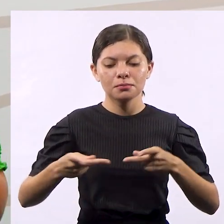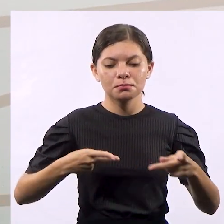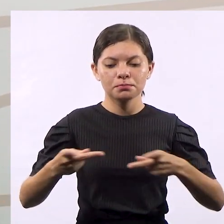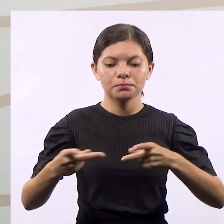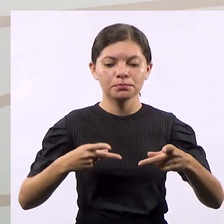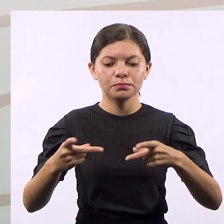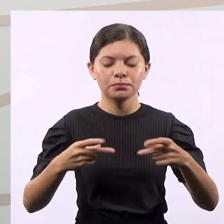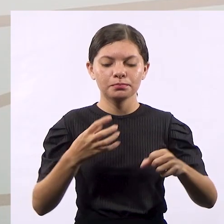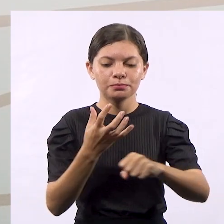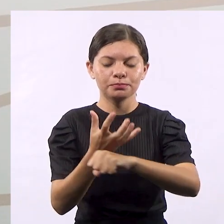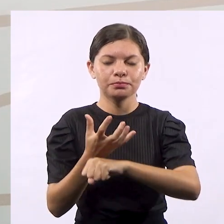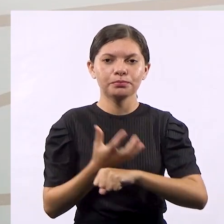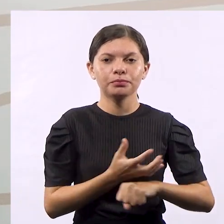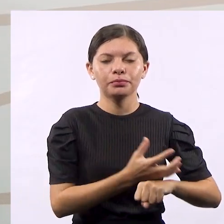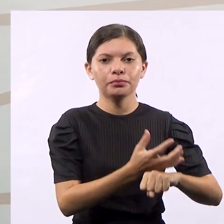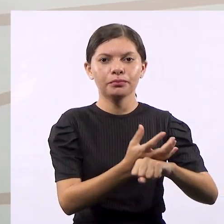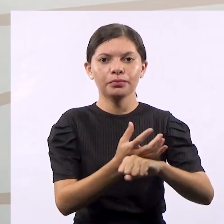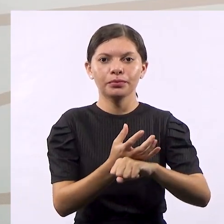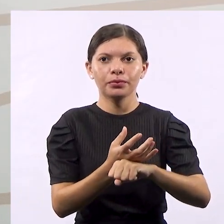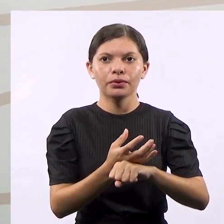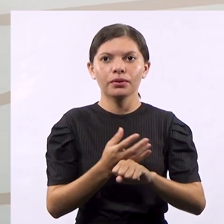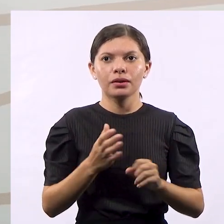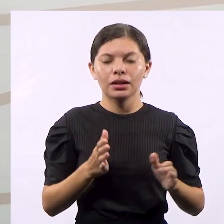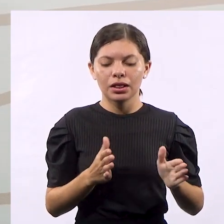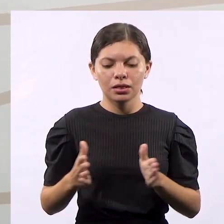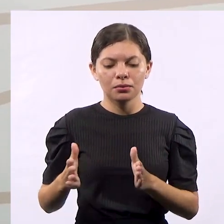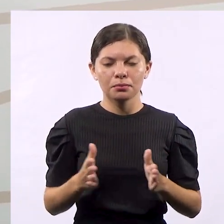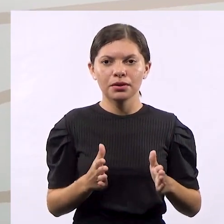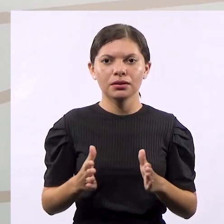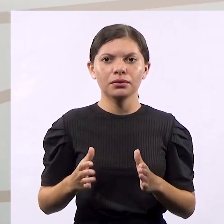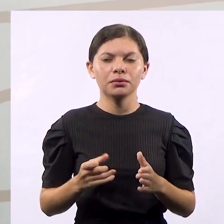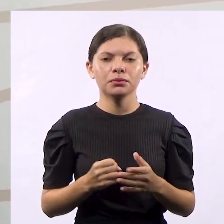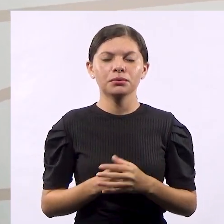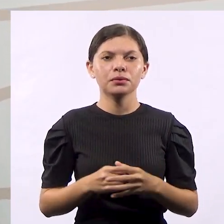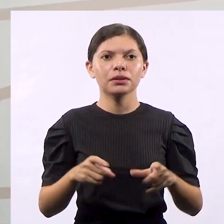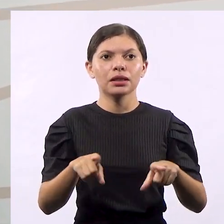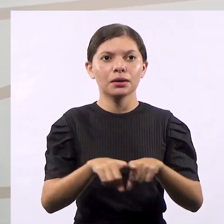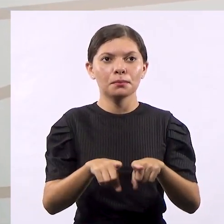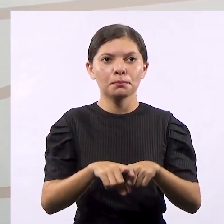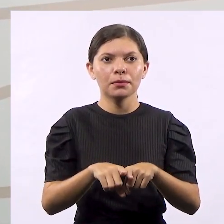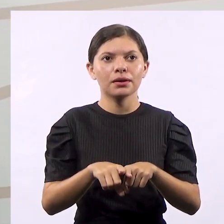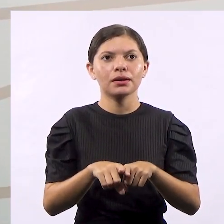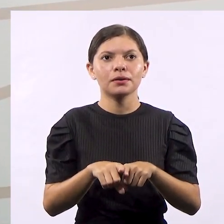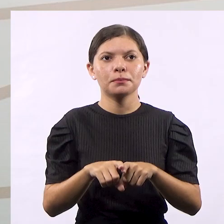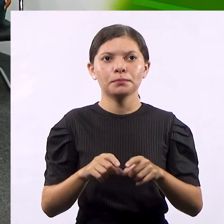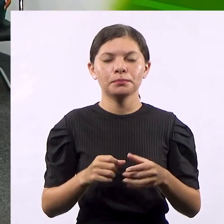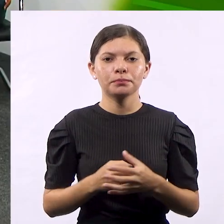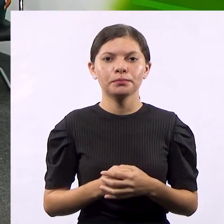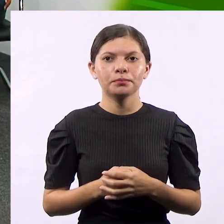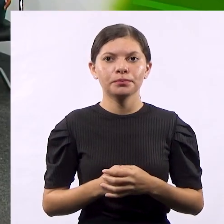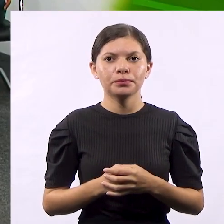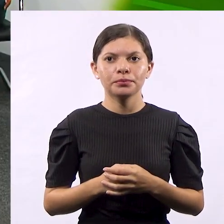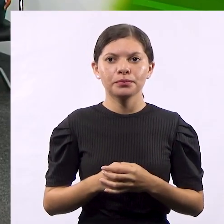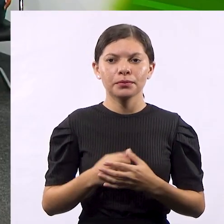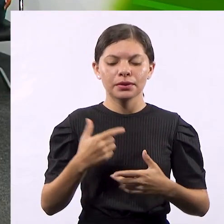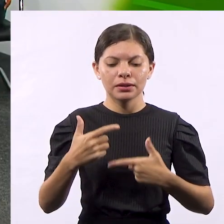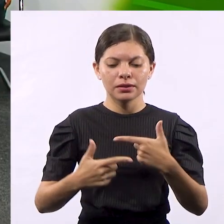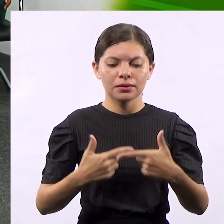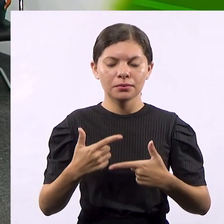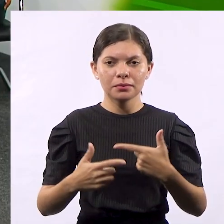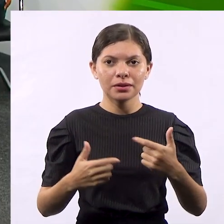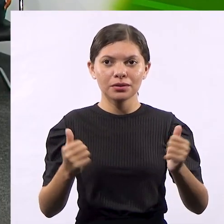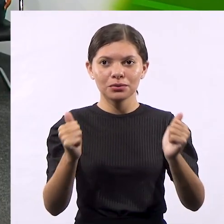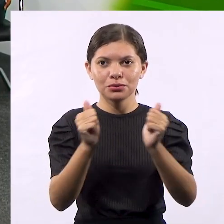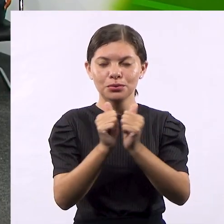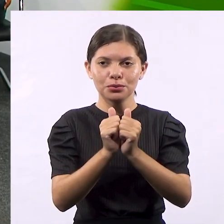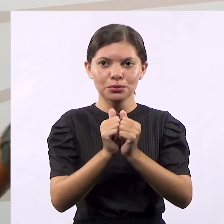trabalhando como projeto interdisciplinar no período, né, sob a coordenação da professora Andréia, e também um trabalho integrado que